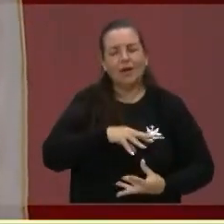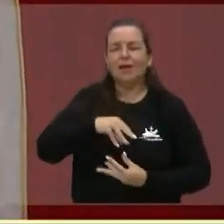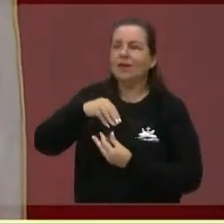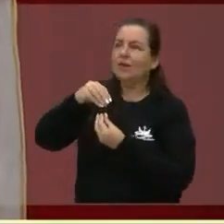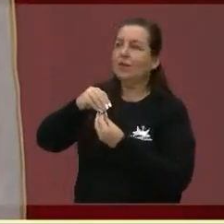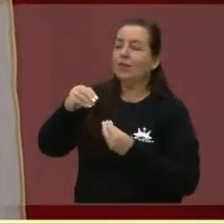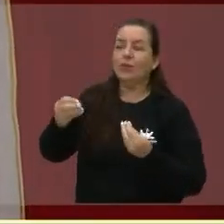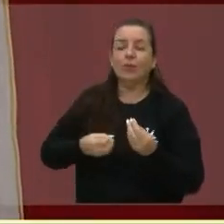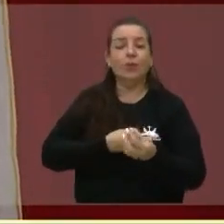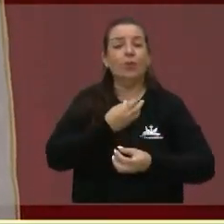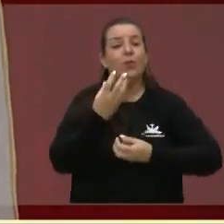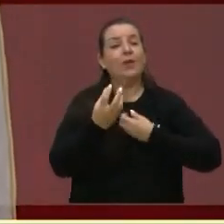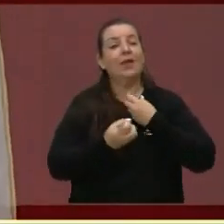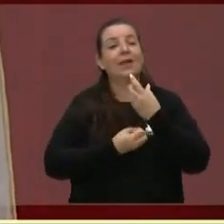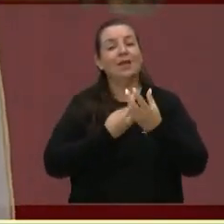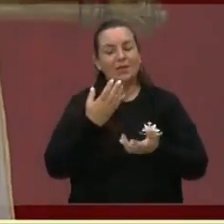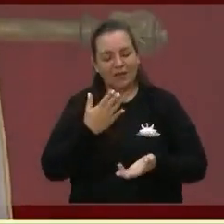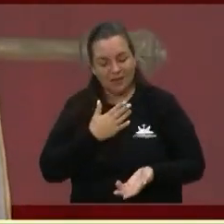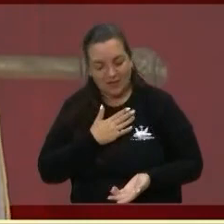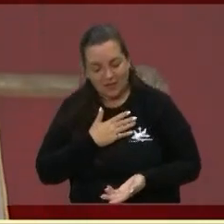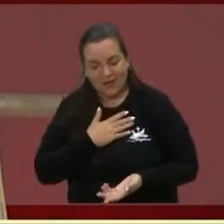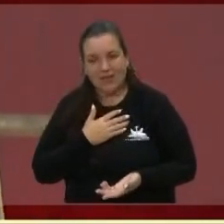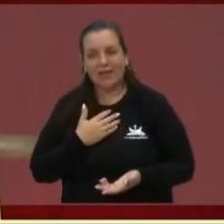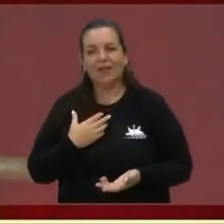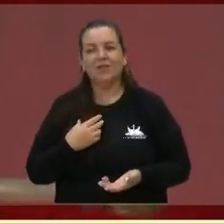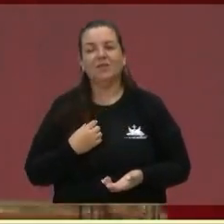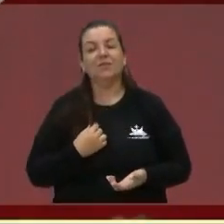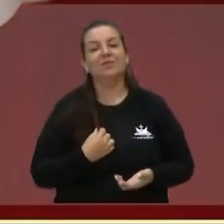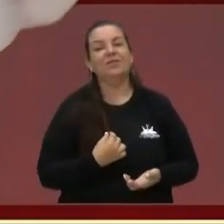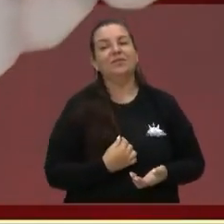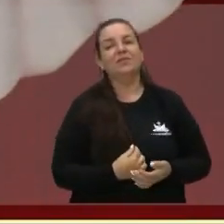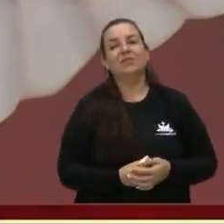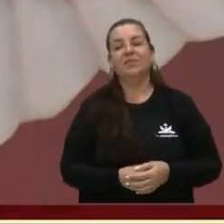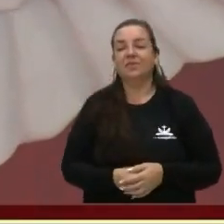ser, fluir em mim.